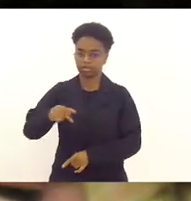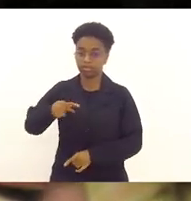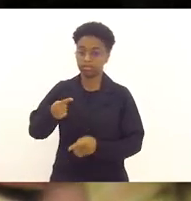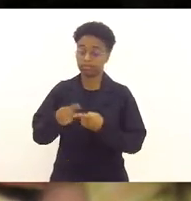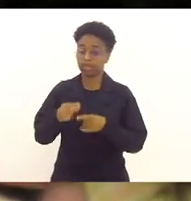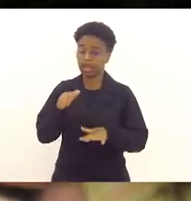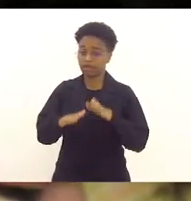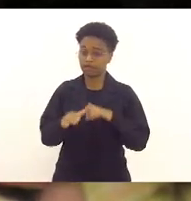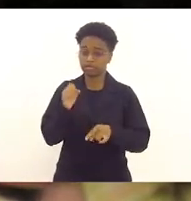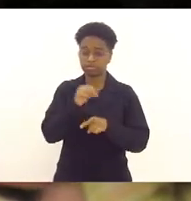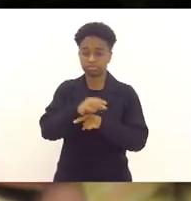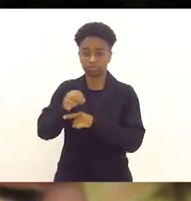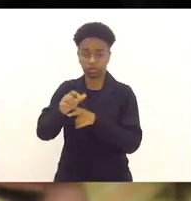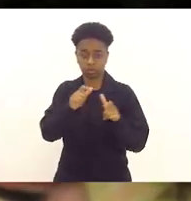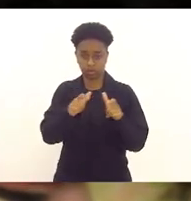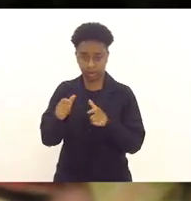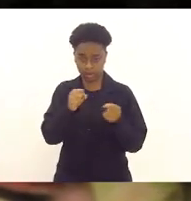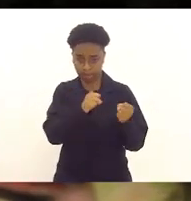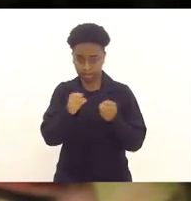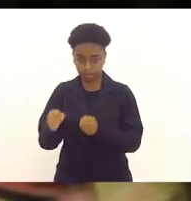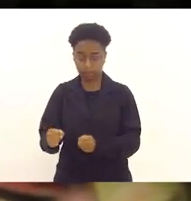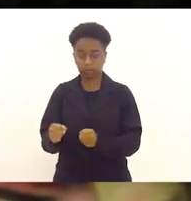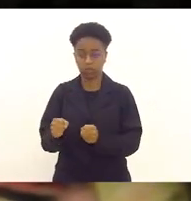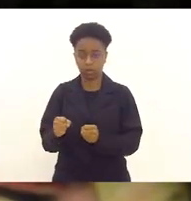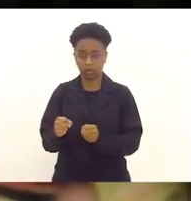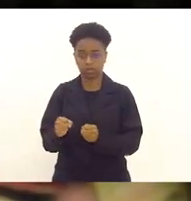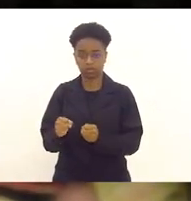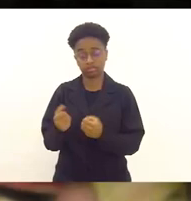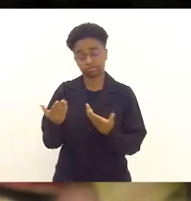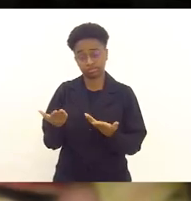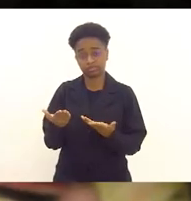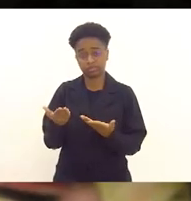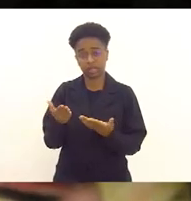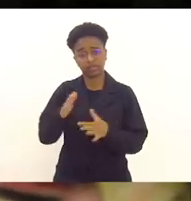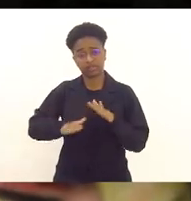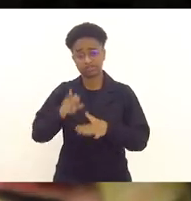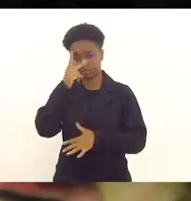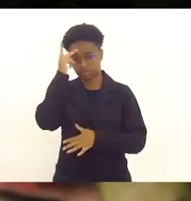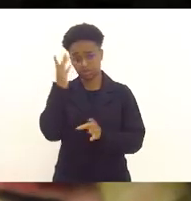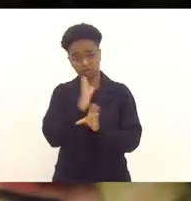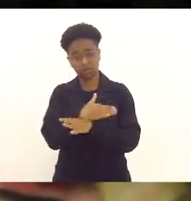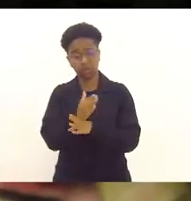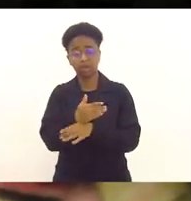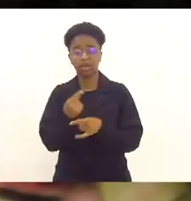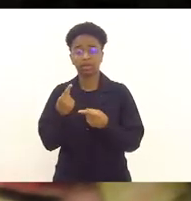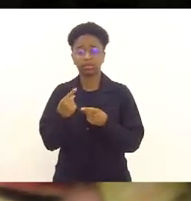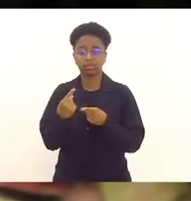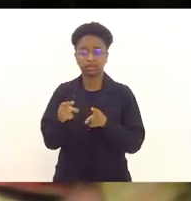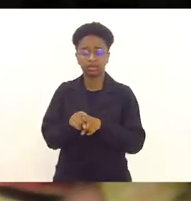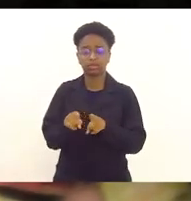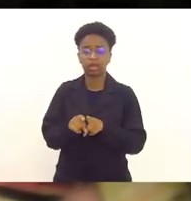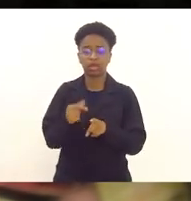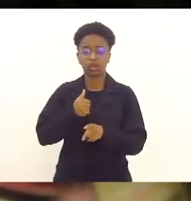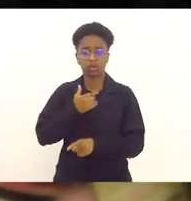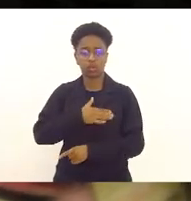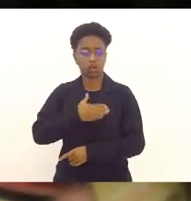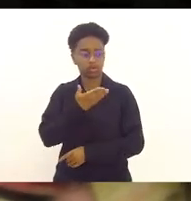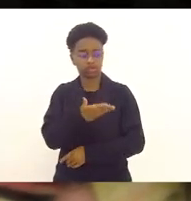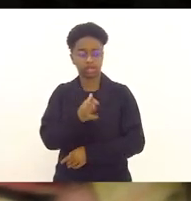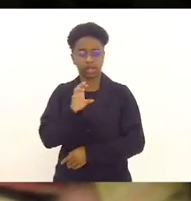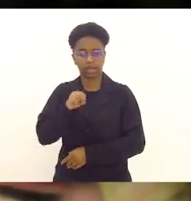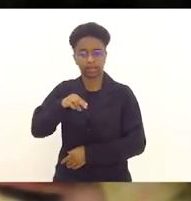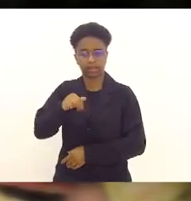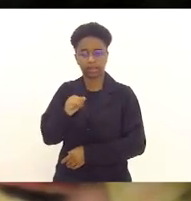tá no lugar de poder você e às vezes as pessoas se perdem né Eu gosto muito de estar ela